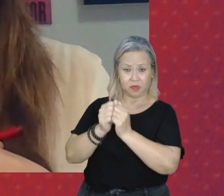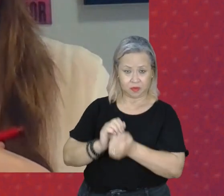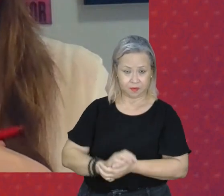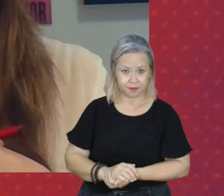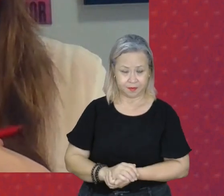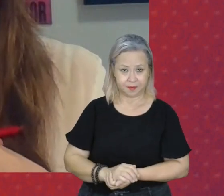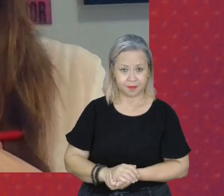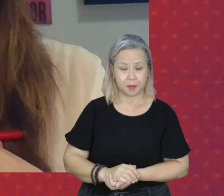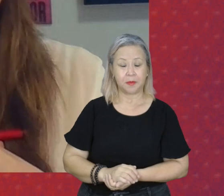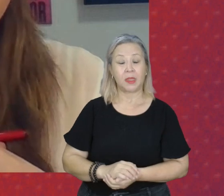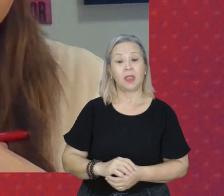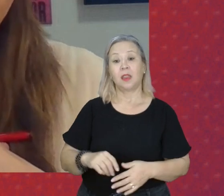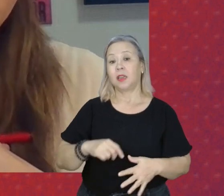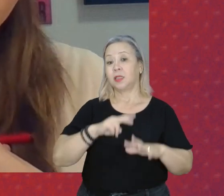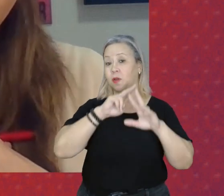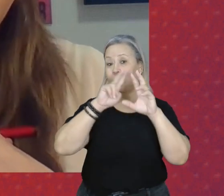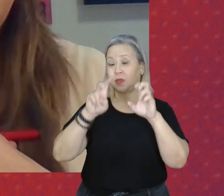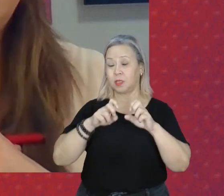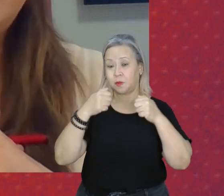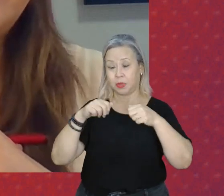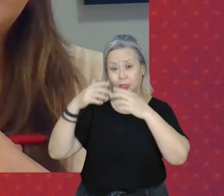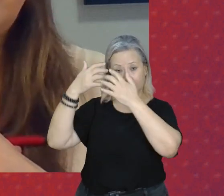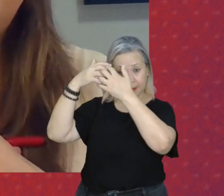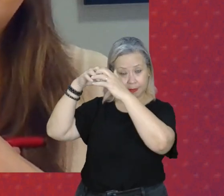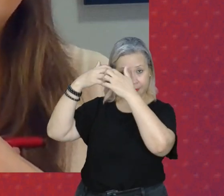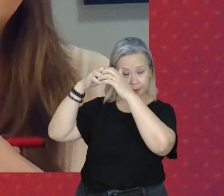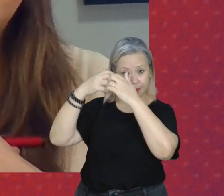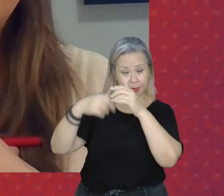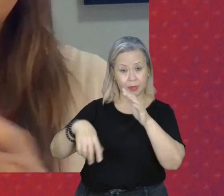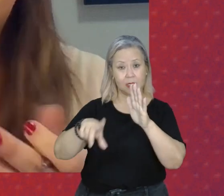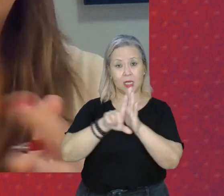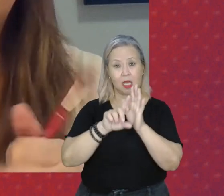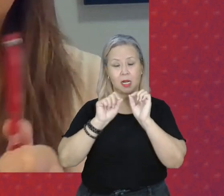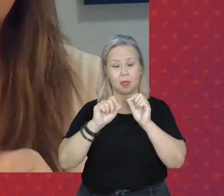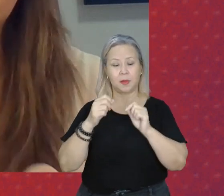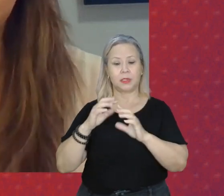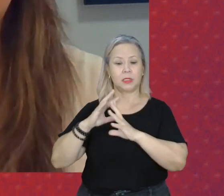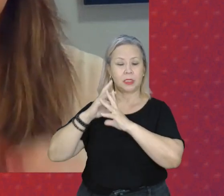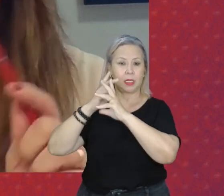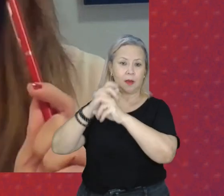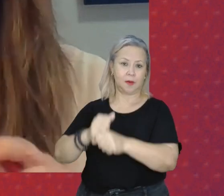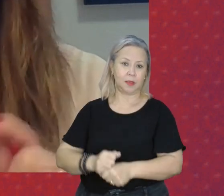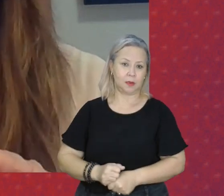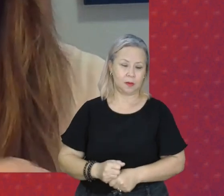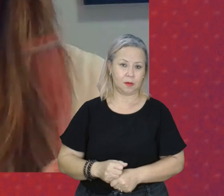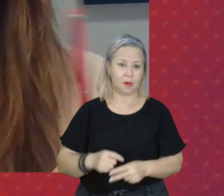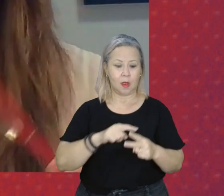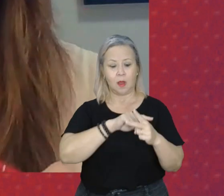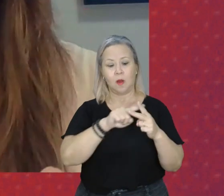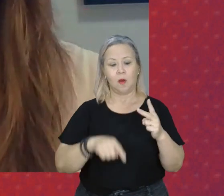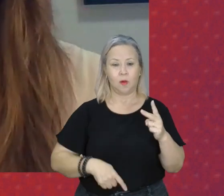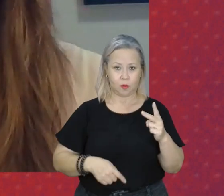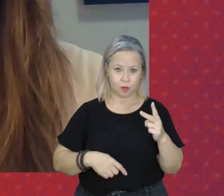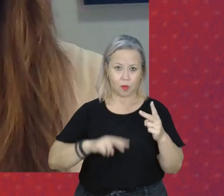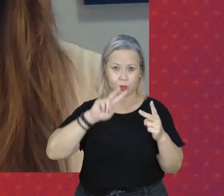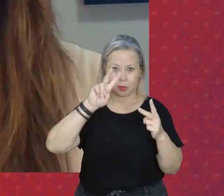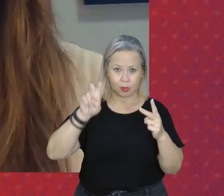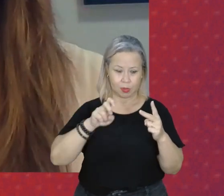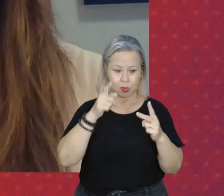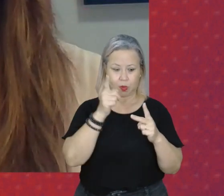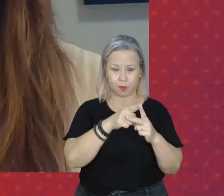eu acho que é um fator que precisa ser pensado, talvez a lei eleitoral precise ser revisada em dois fatores.